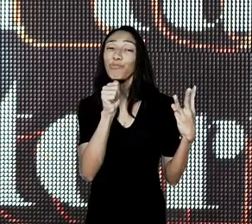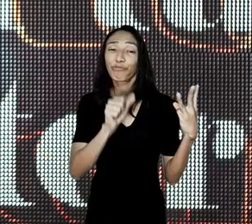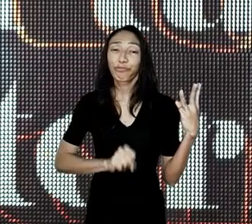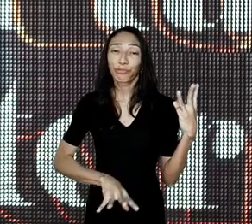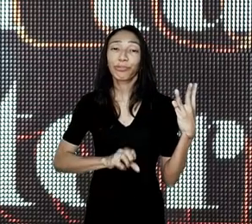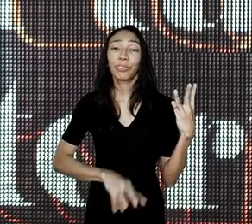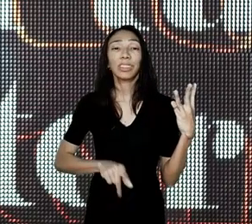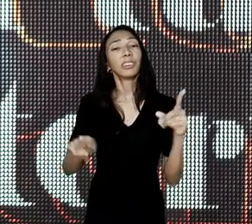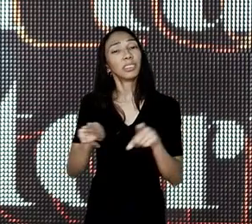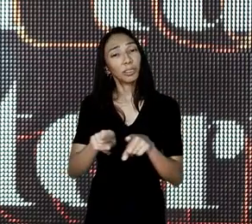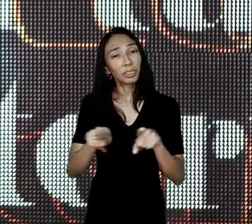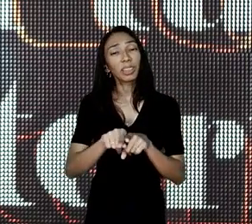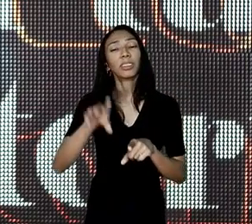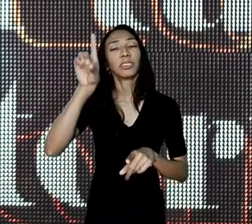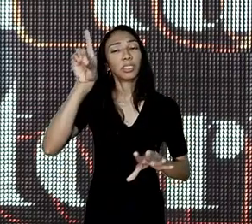amados por Deus.